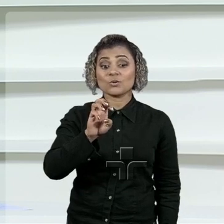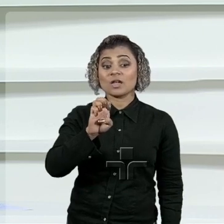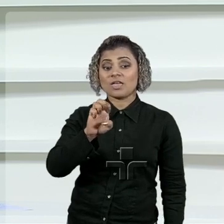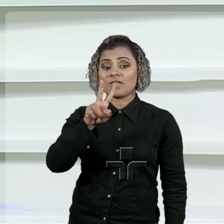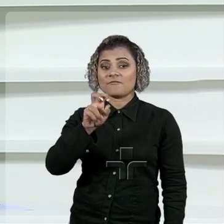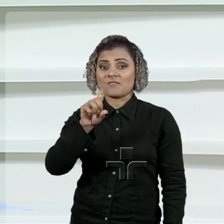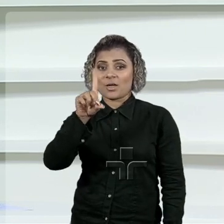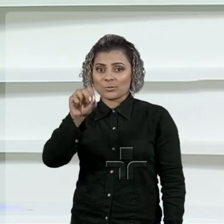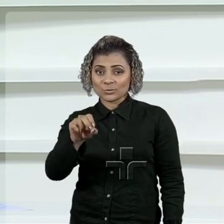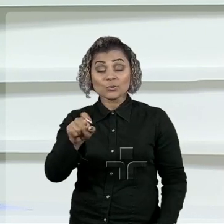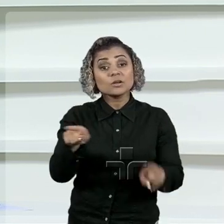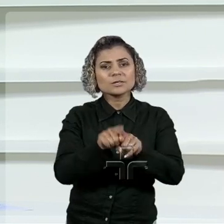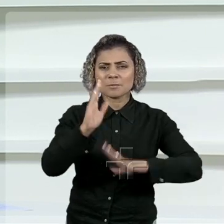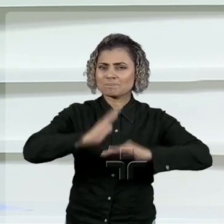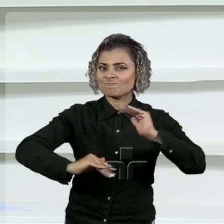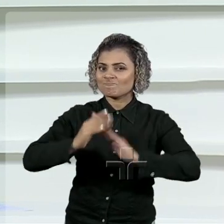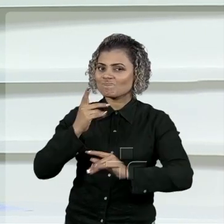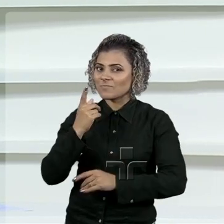Novellini e do nosso